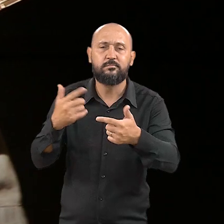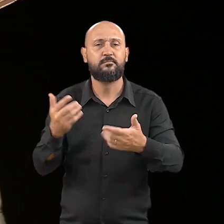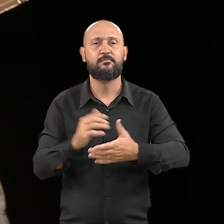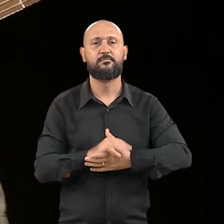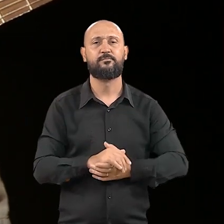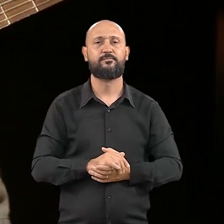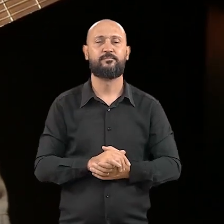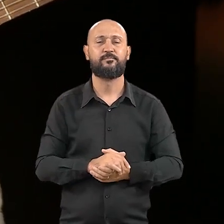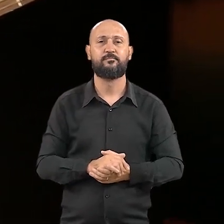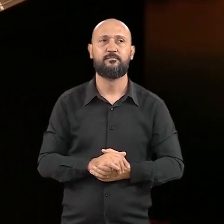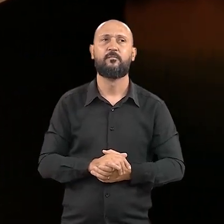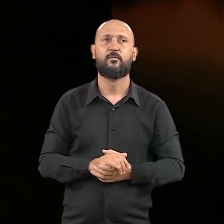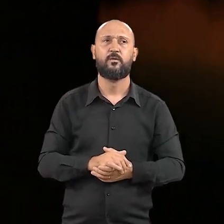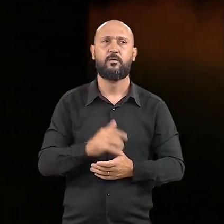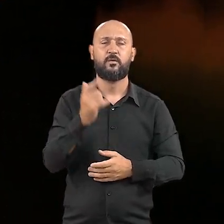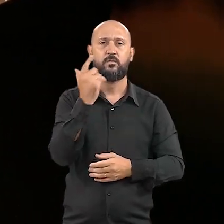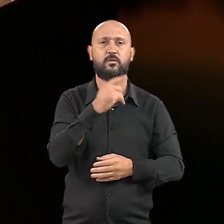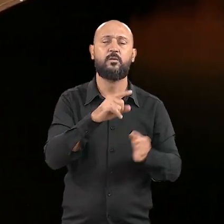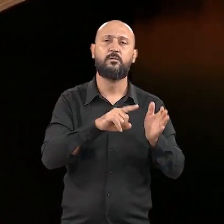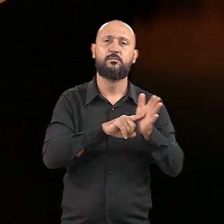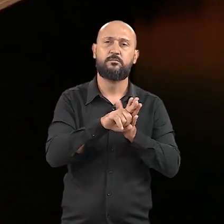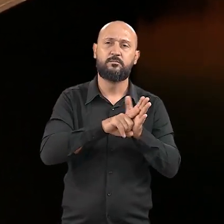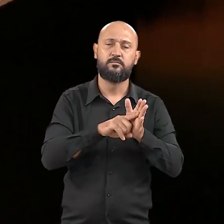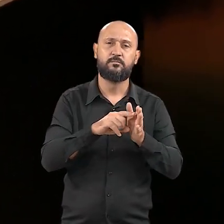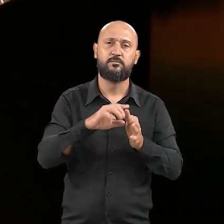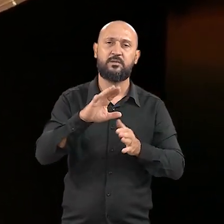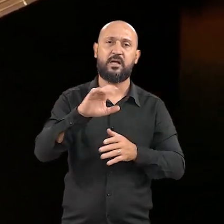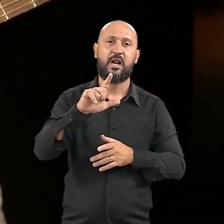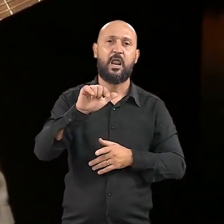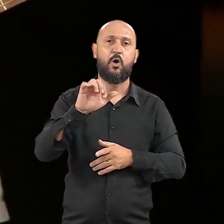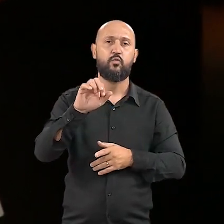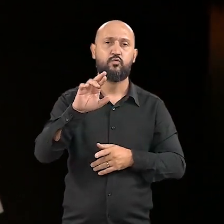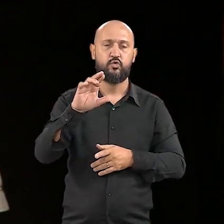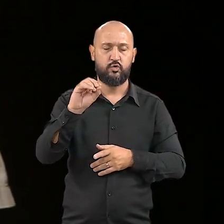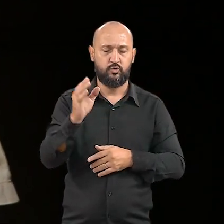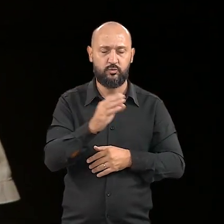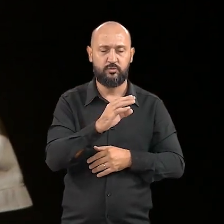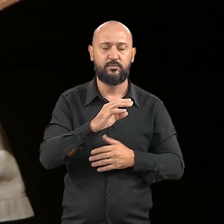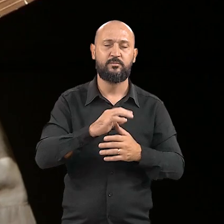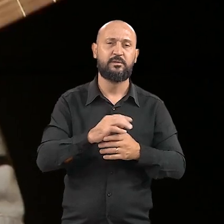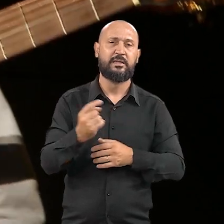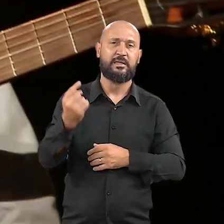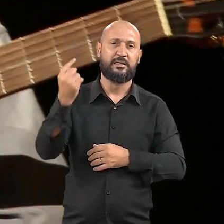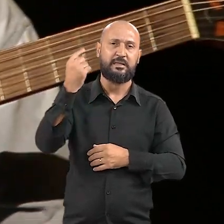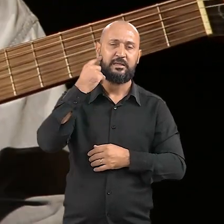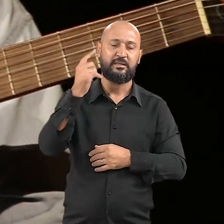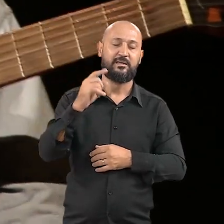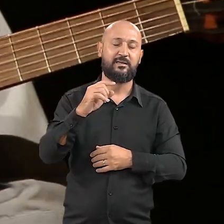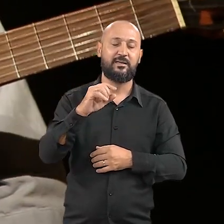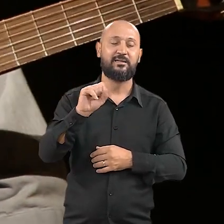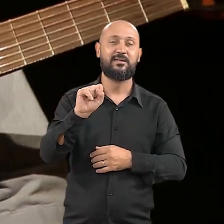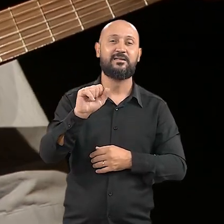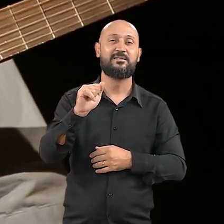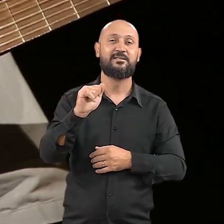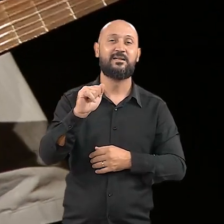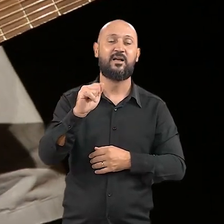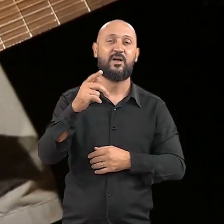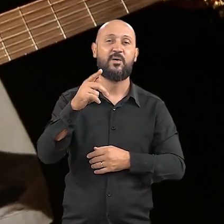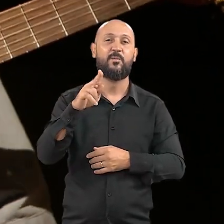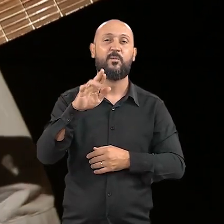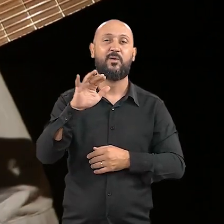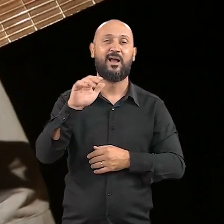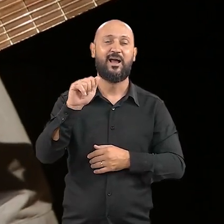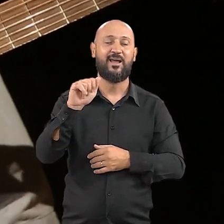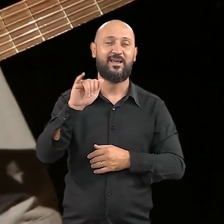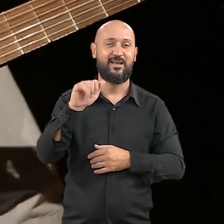e foi levantado pelo Claudinho Abuchain. Poxa vida. Lá na Sapucaia, ainda antes de fechar,